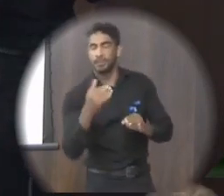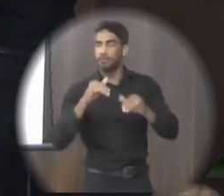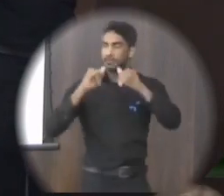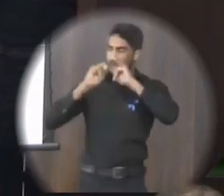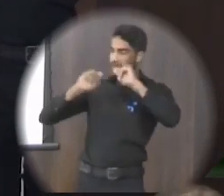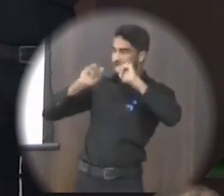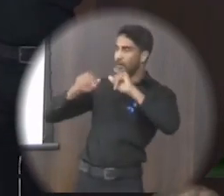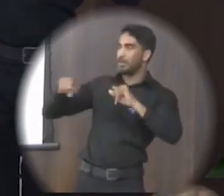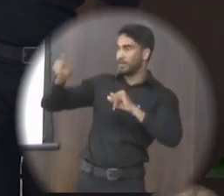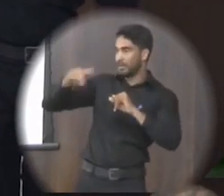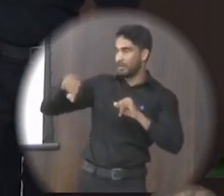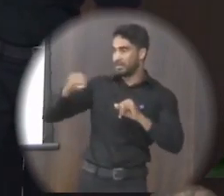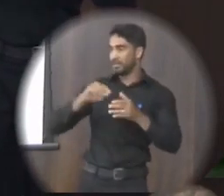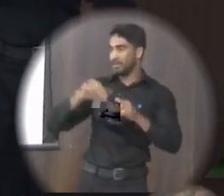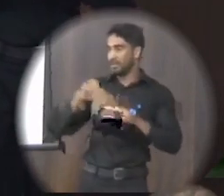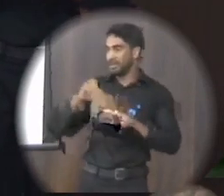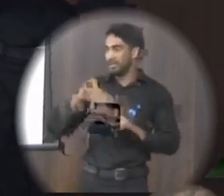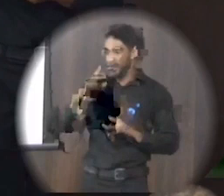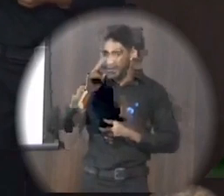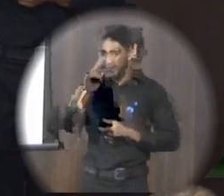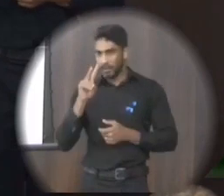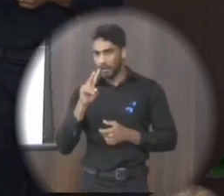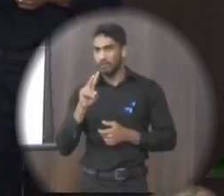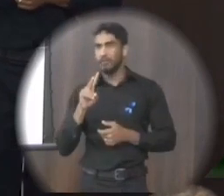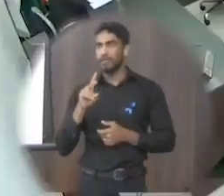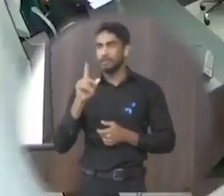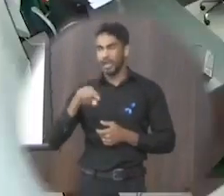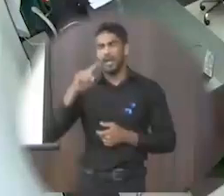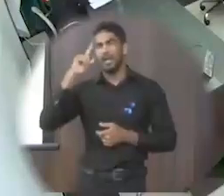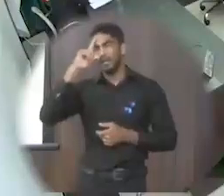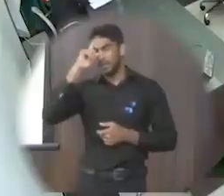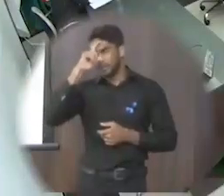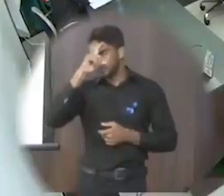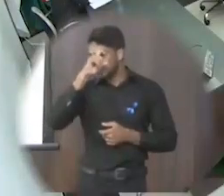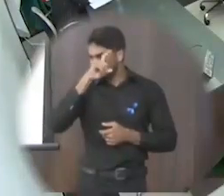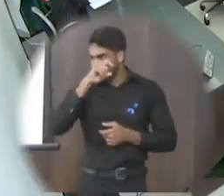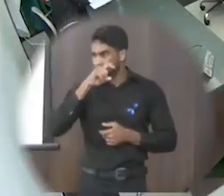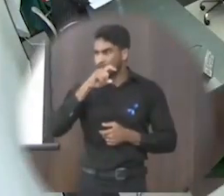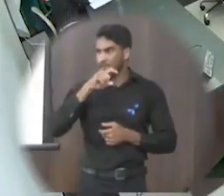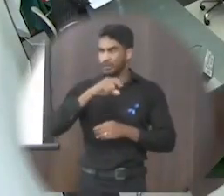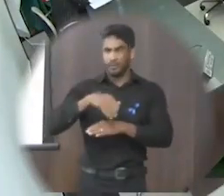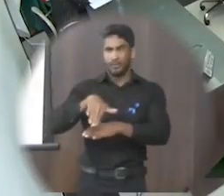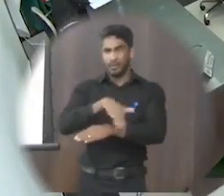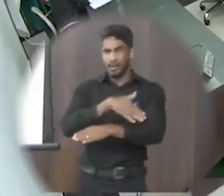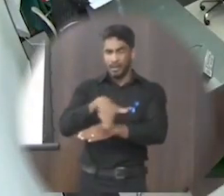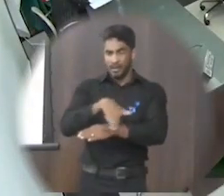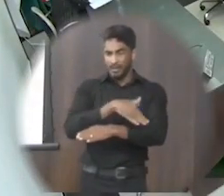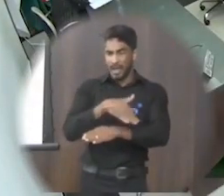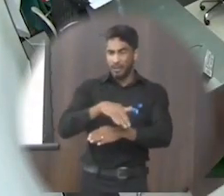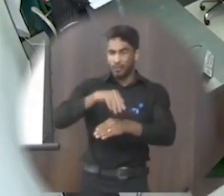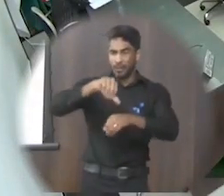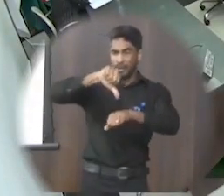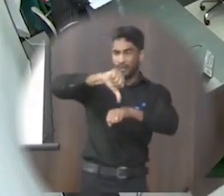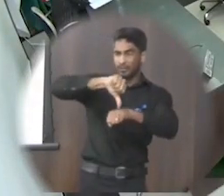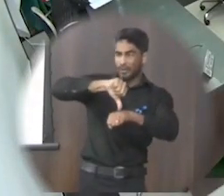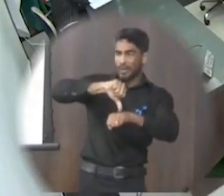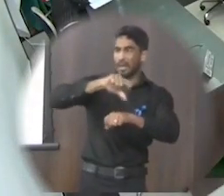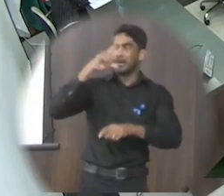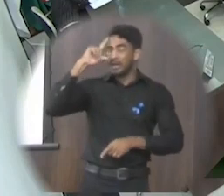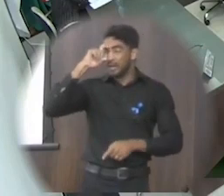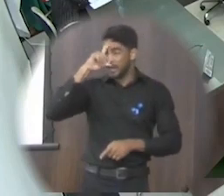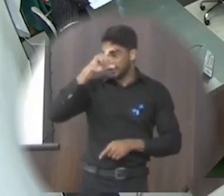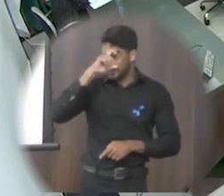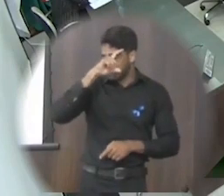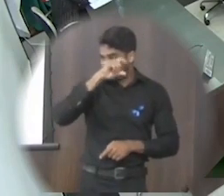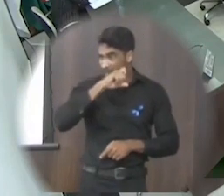senhores aqui. É porque eu vejo o quanto é difícil ali na rua que vocês estão estabelecidos hoje, a dificuldade